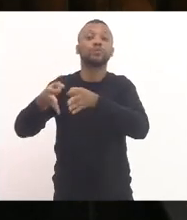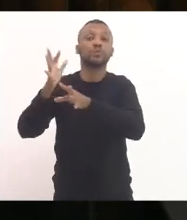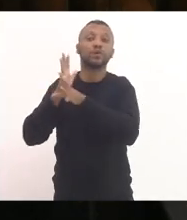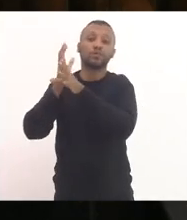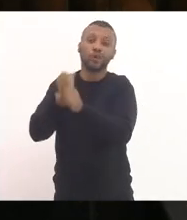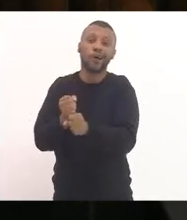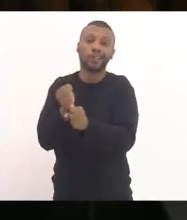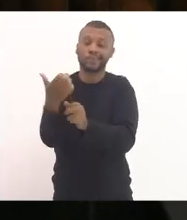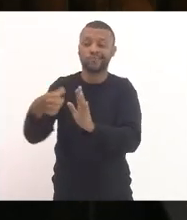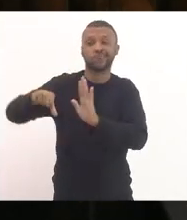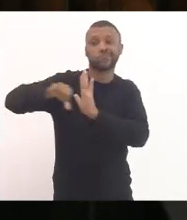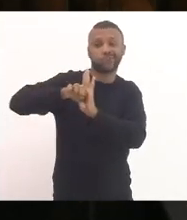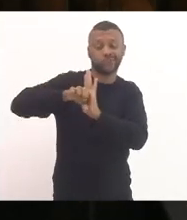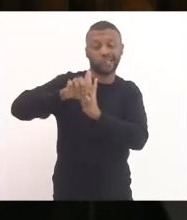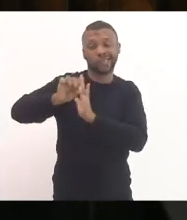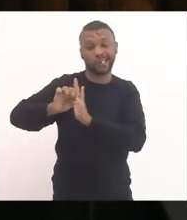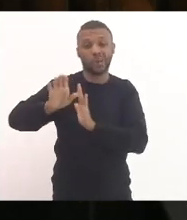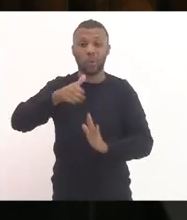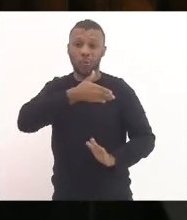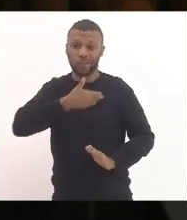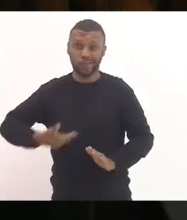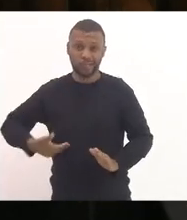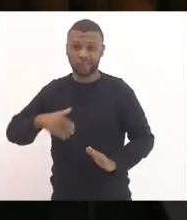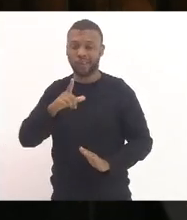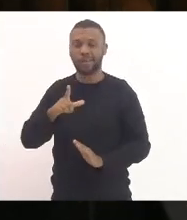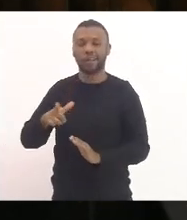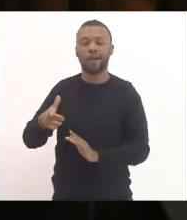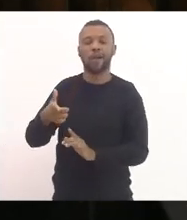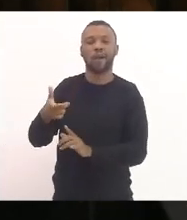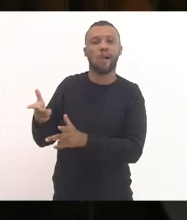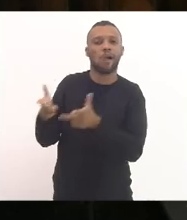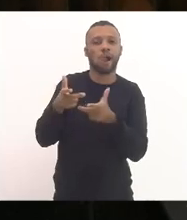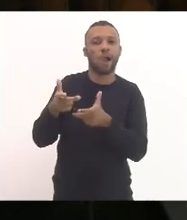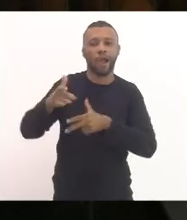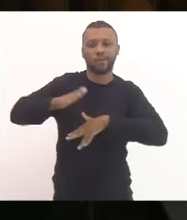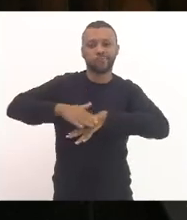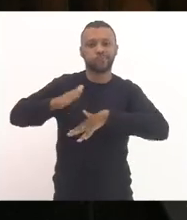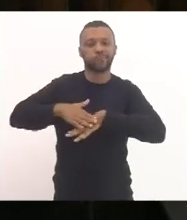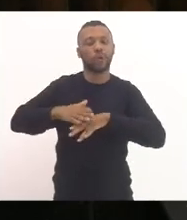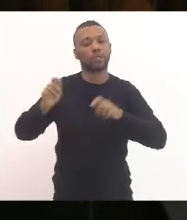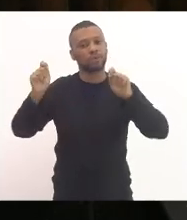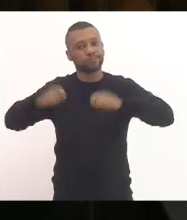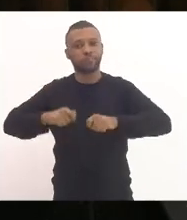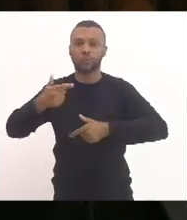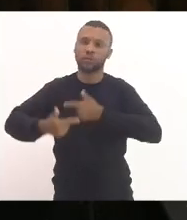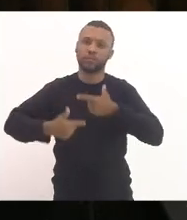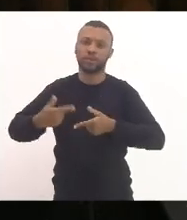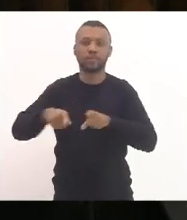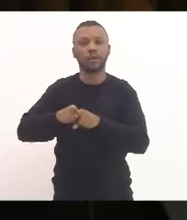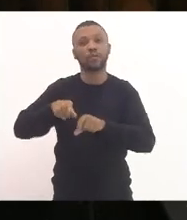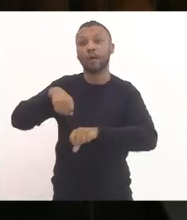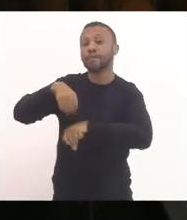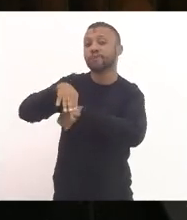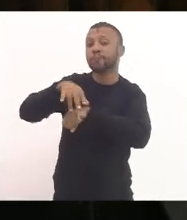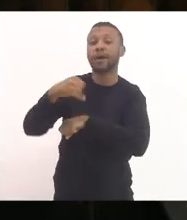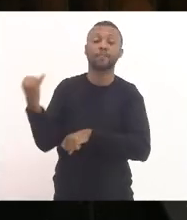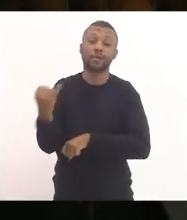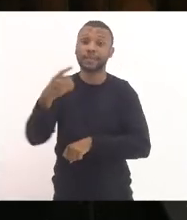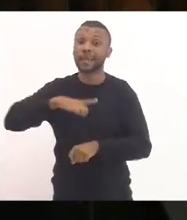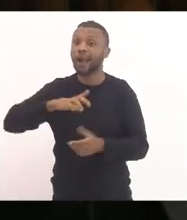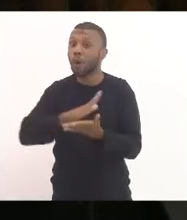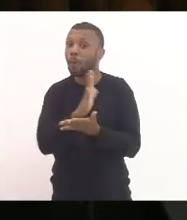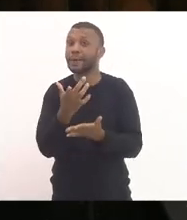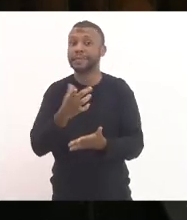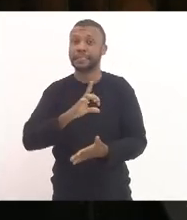ilegalidade que faz o estado se locupletar com os nossos serviços para nós a capacitação e dão outro dado interessante a delegacias